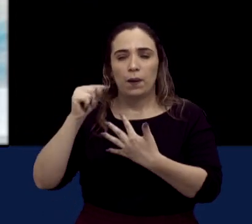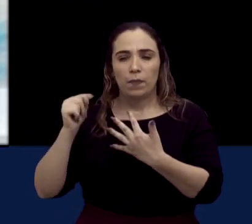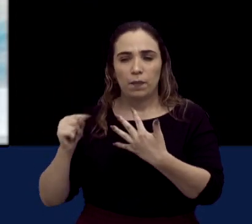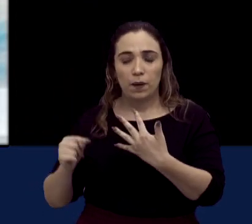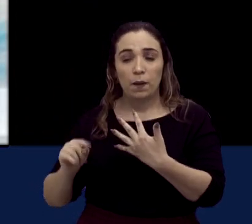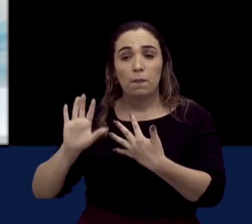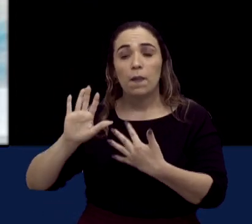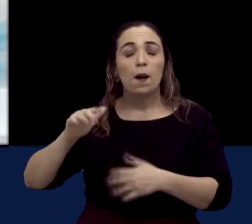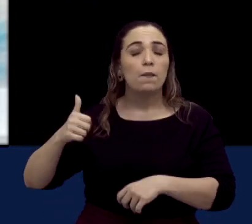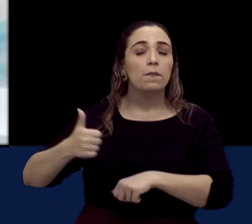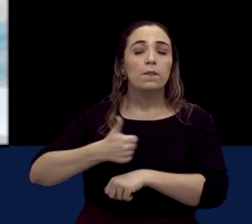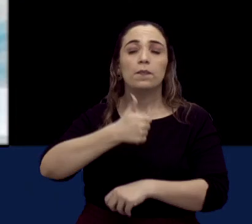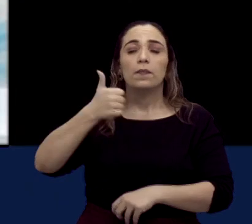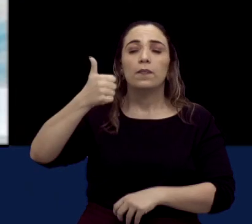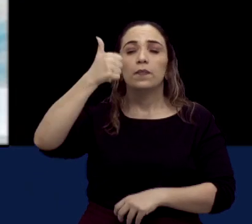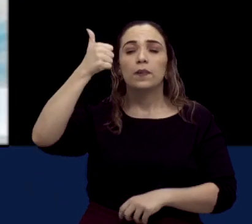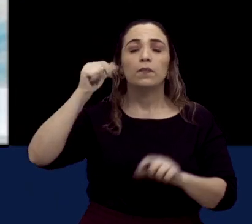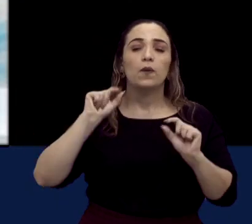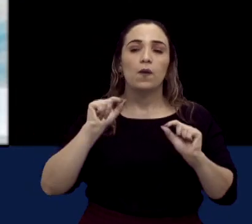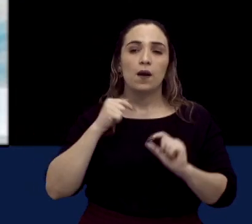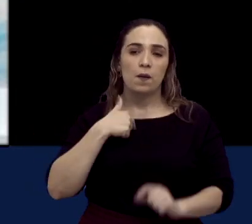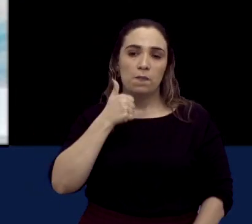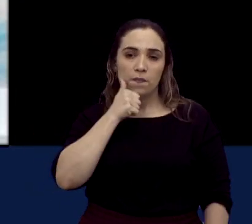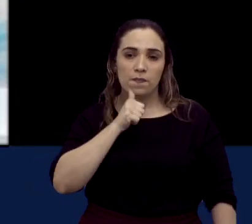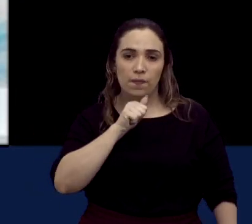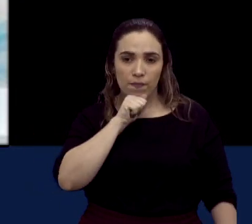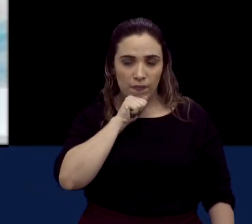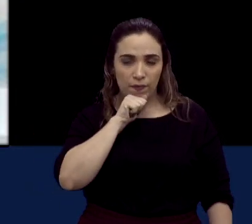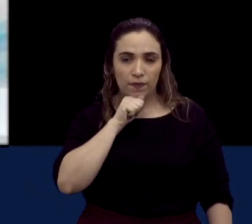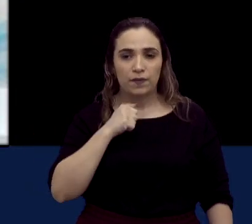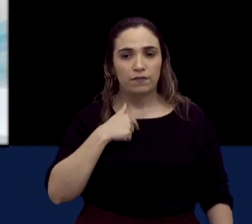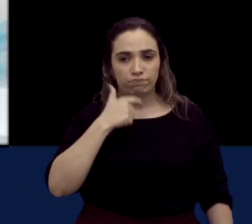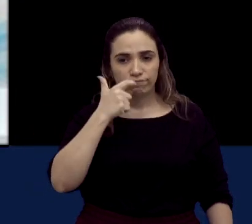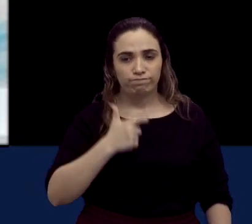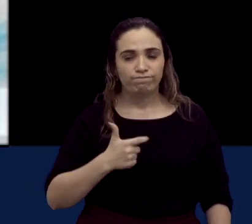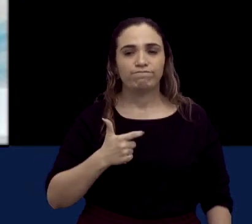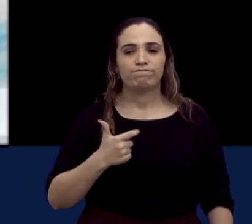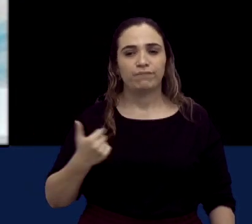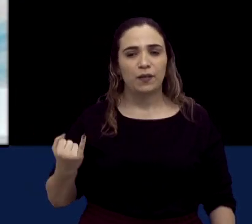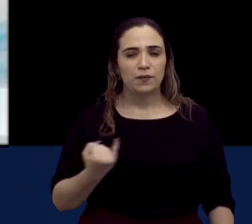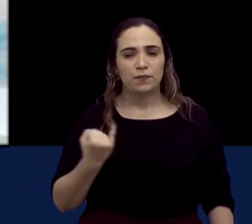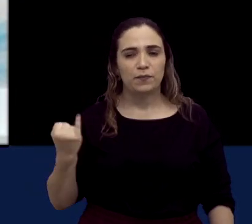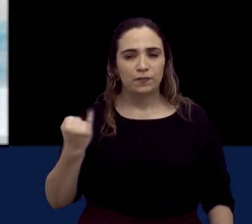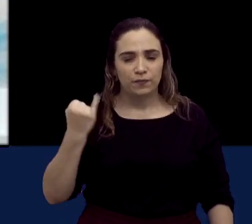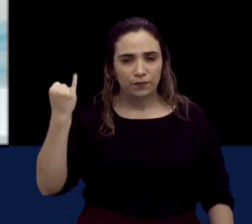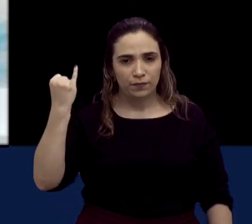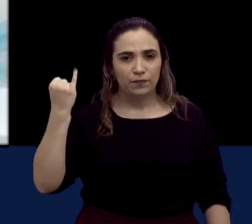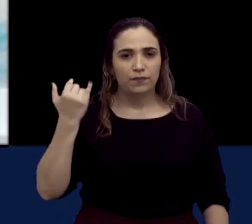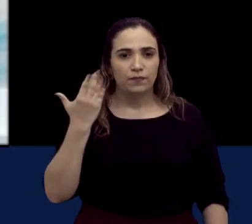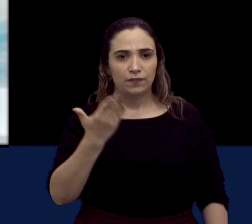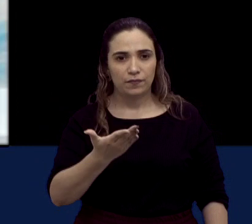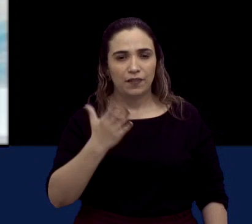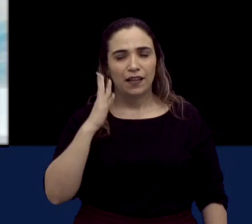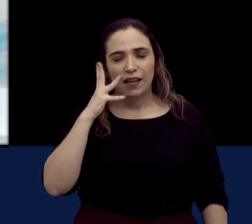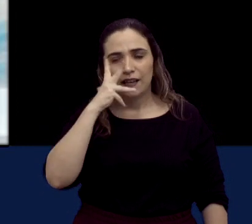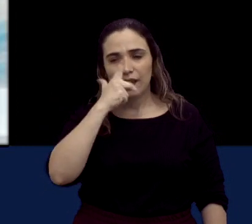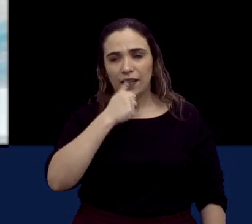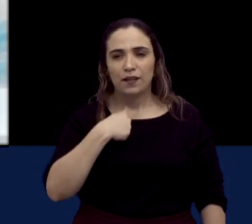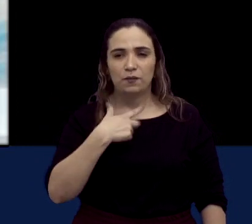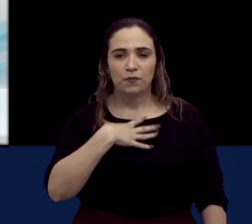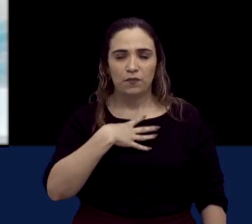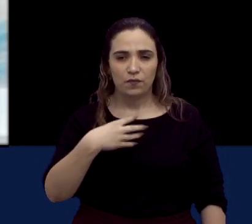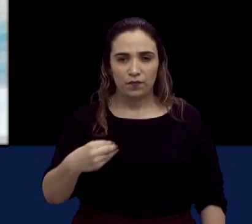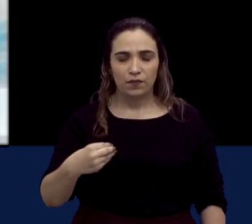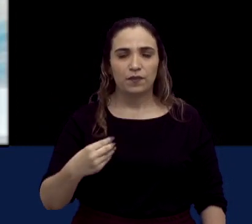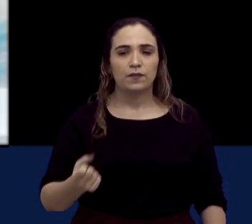profissão que eu colocasse, ou qualquer titulação que eu colocasse, a primeira de tudo é que eu sou mãe desse menino lindo aí,